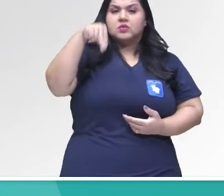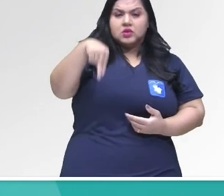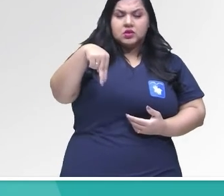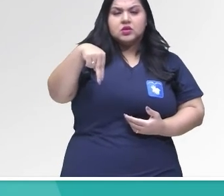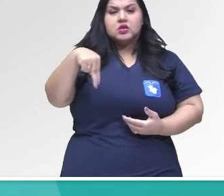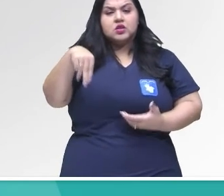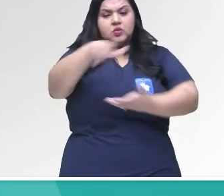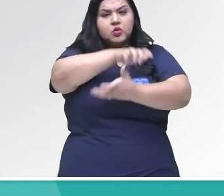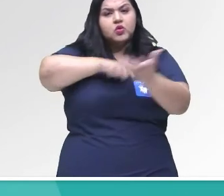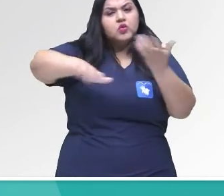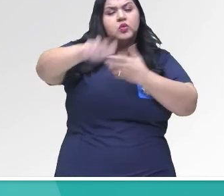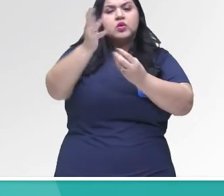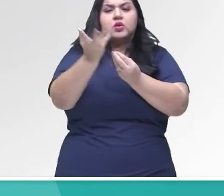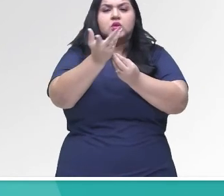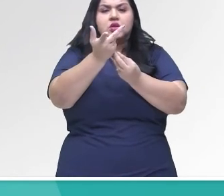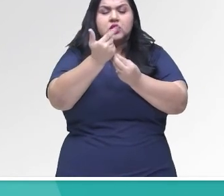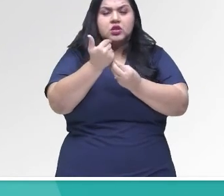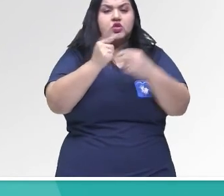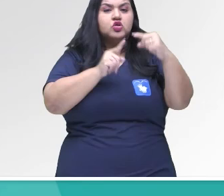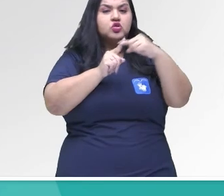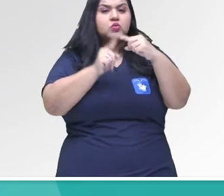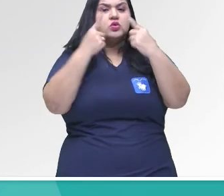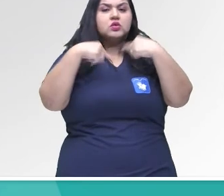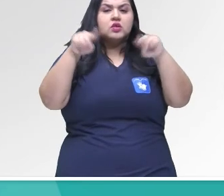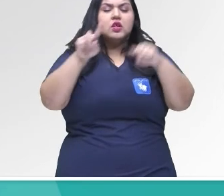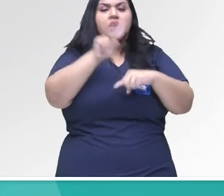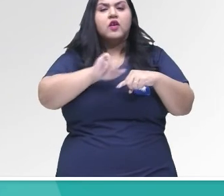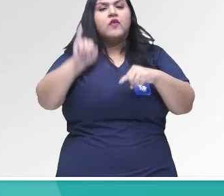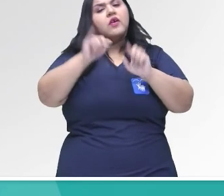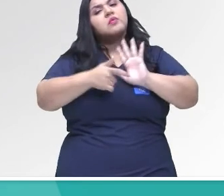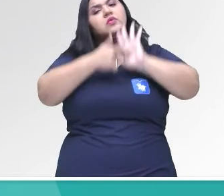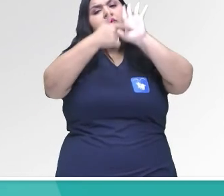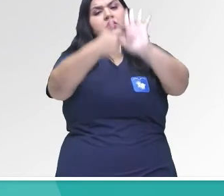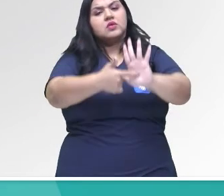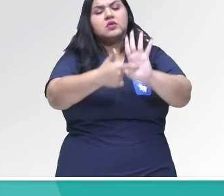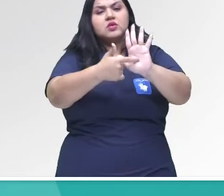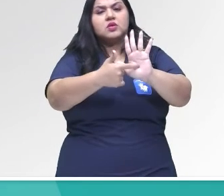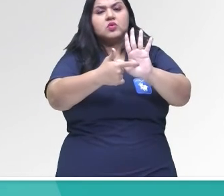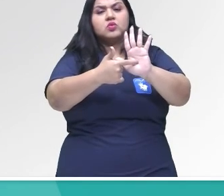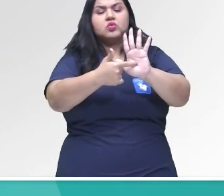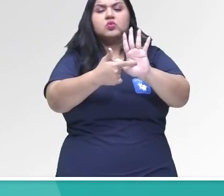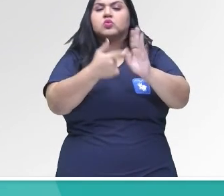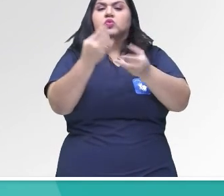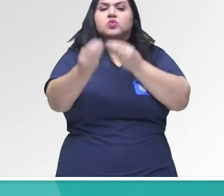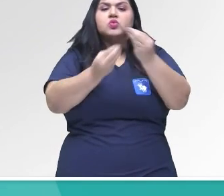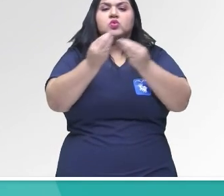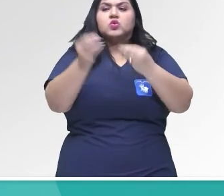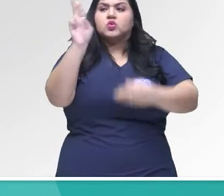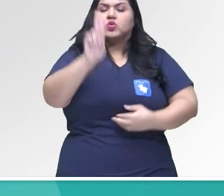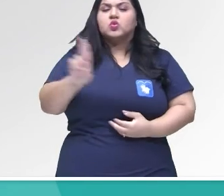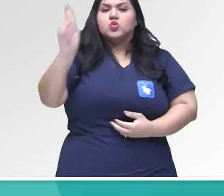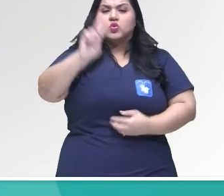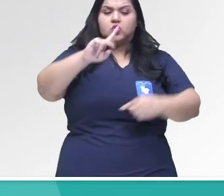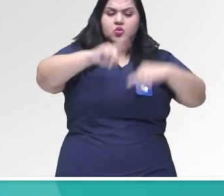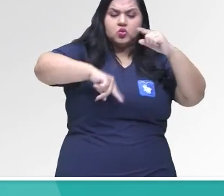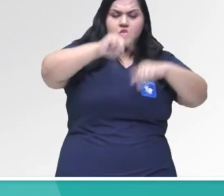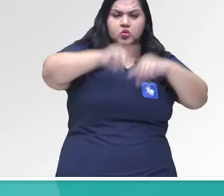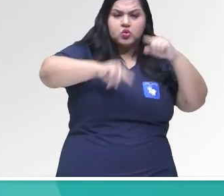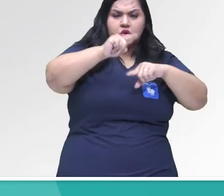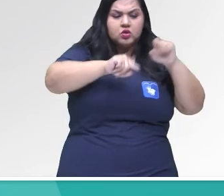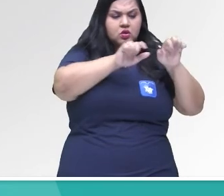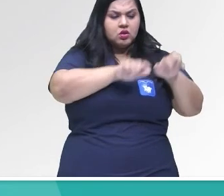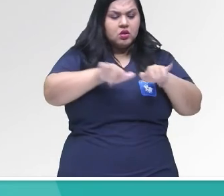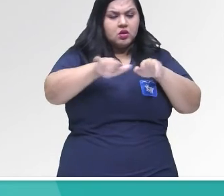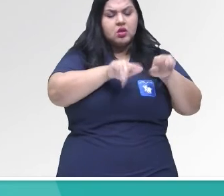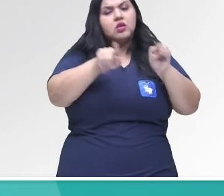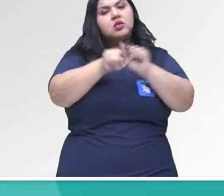movimento artístico, esse gênero de música que vai trazer essa questão do uso do instrumento musical, o piano